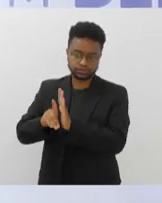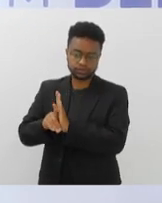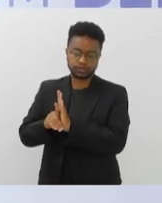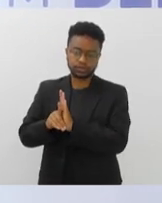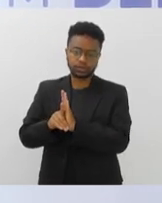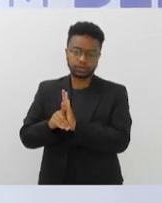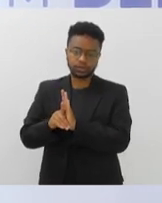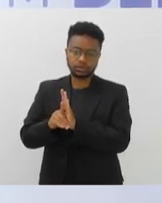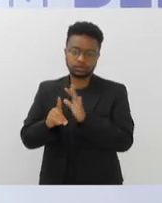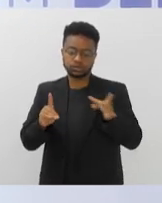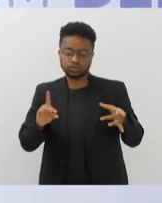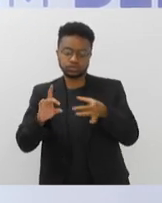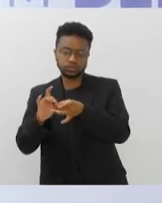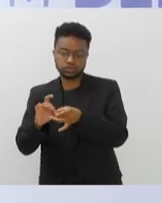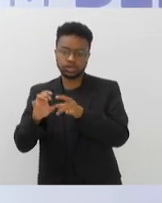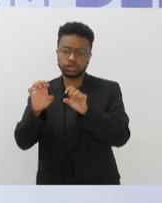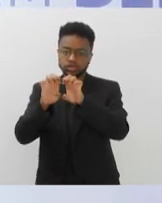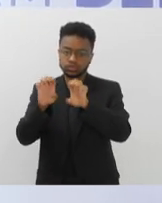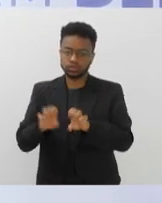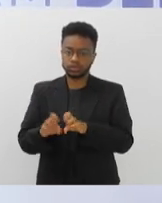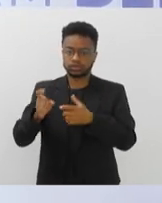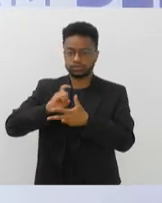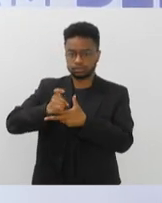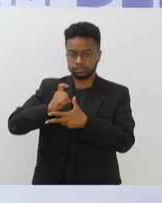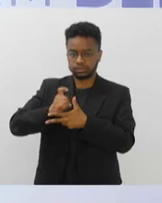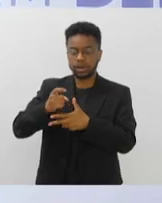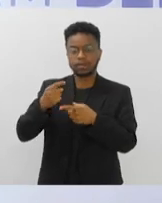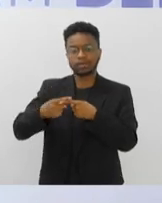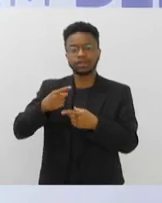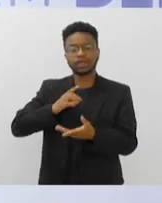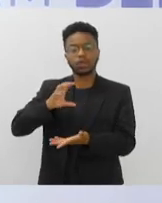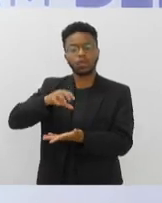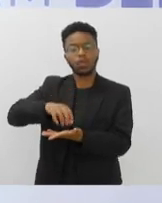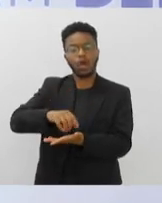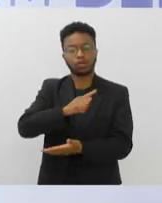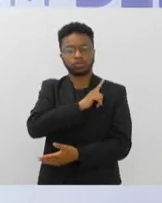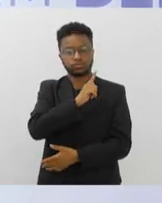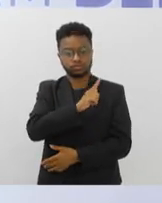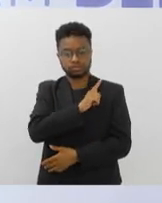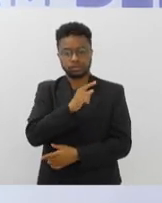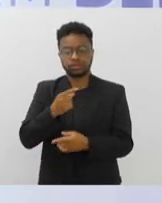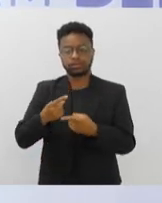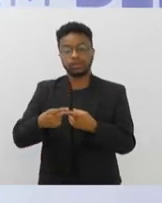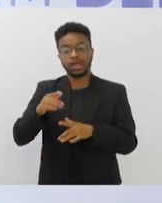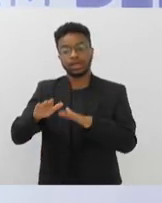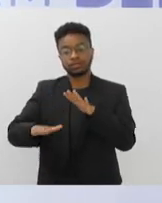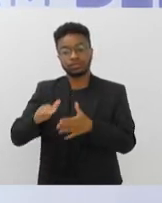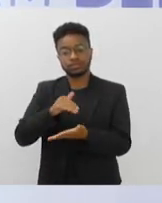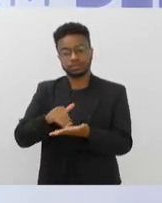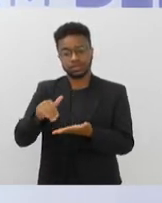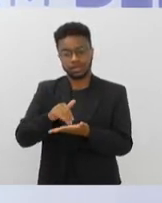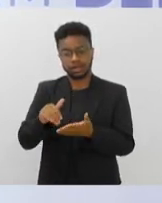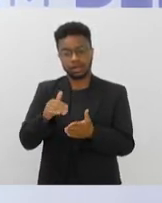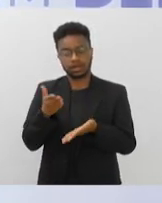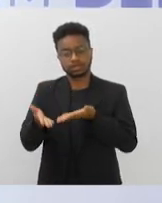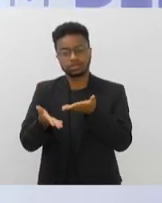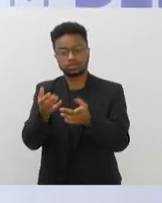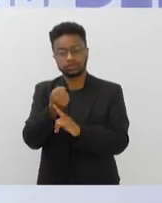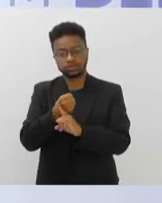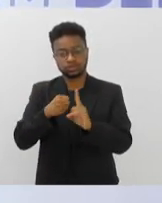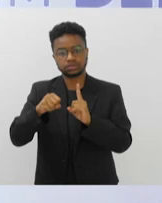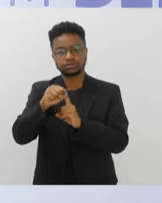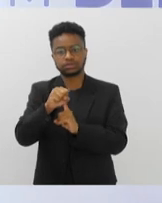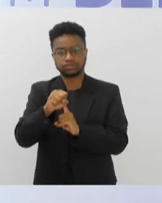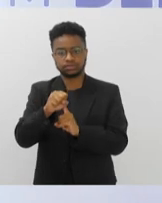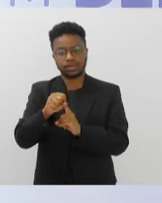inseridos no na estrutura do Poder Executivo eles têm um órgão gestor a maioria das vezes as secretarias de assistência social